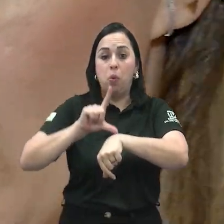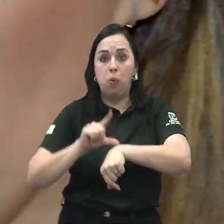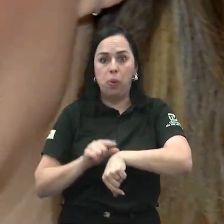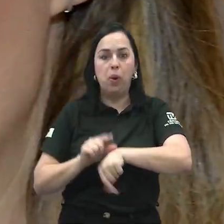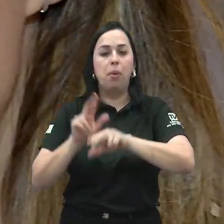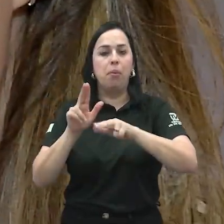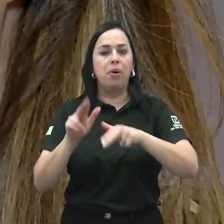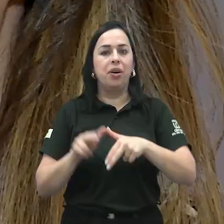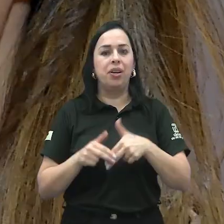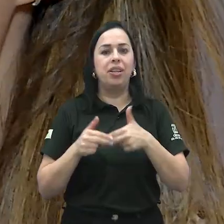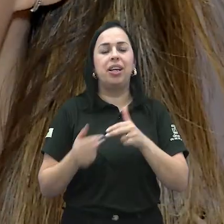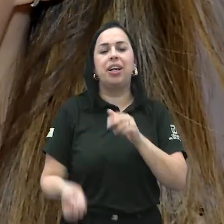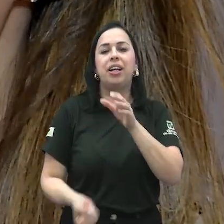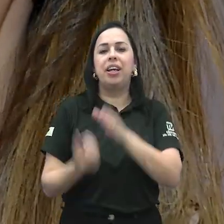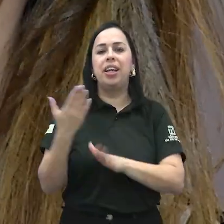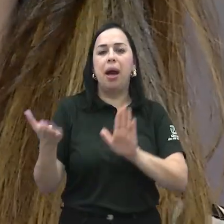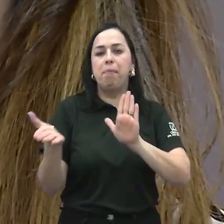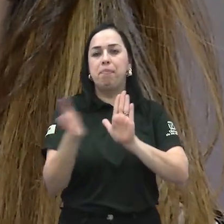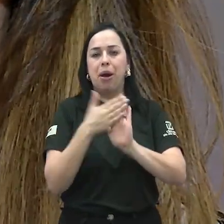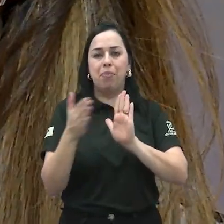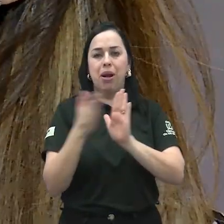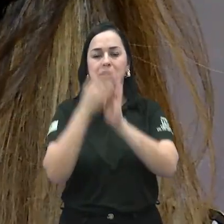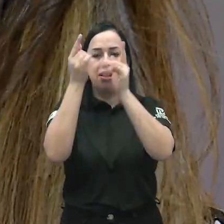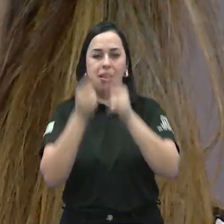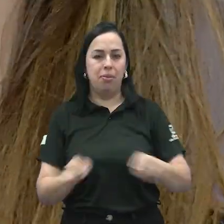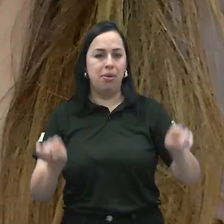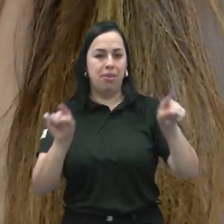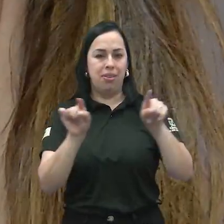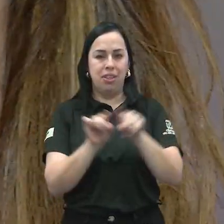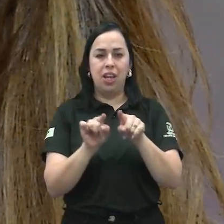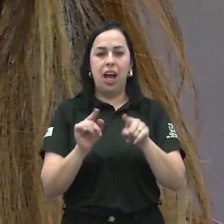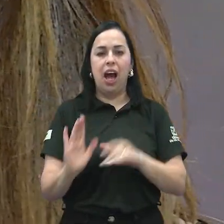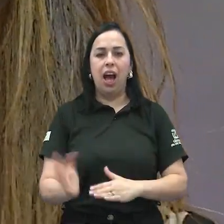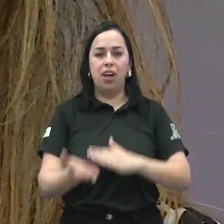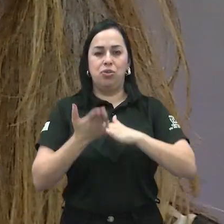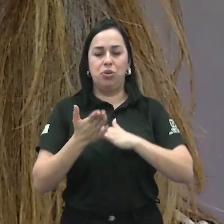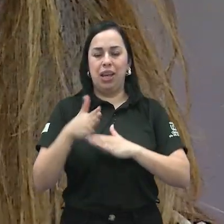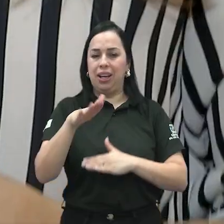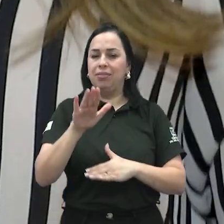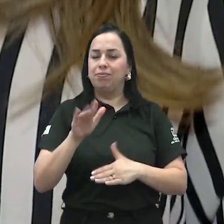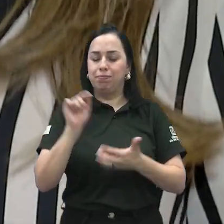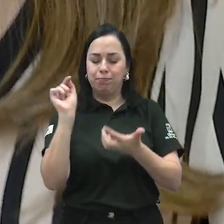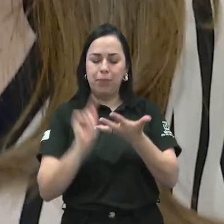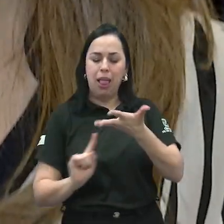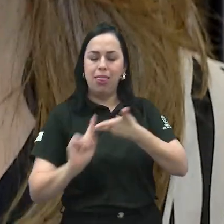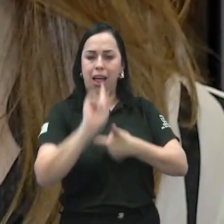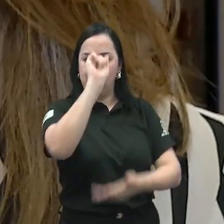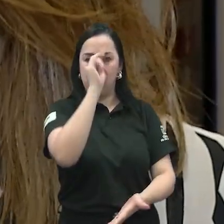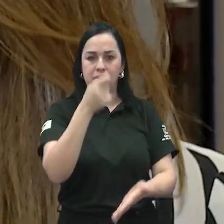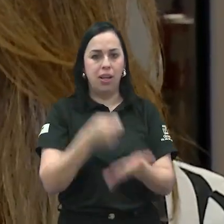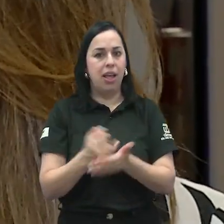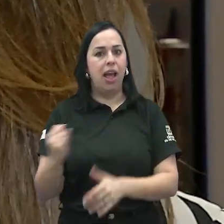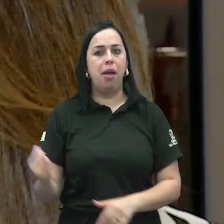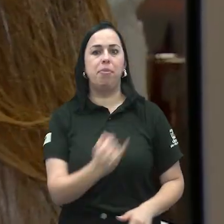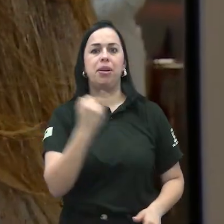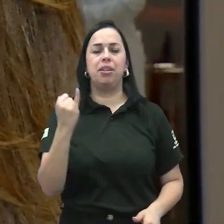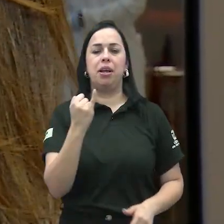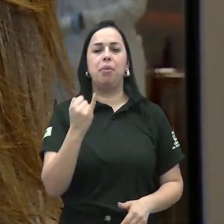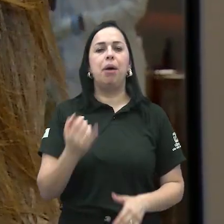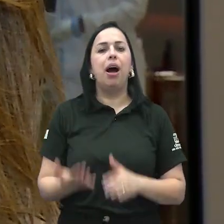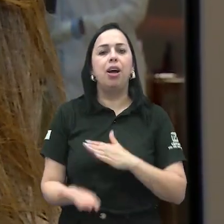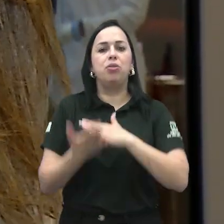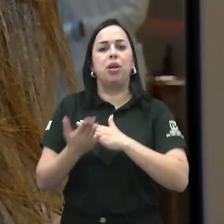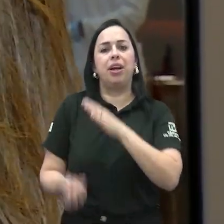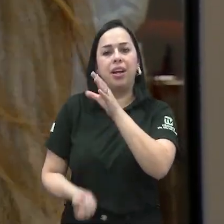Para ela, a elaboração de propostas e parcerias que incentivem soluções na área é fundamental para desenvolver